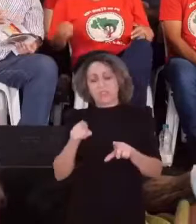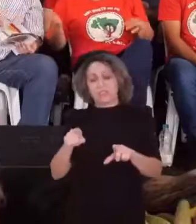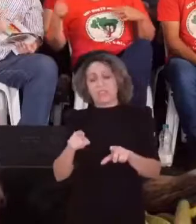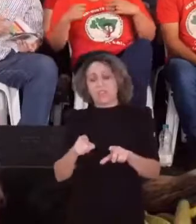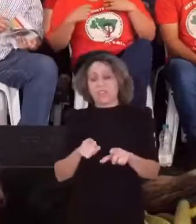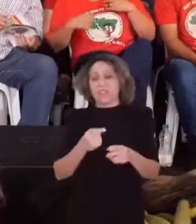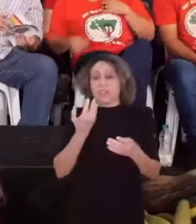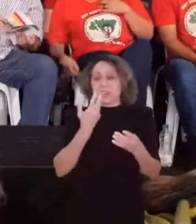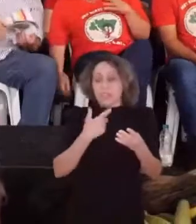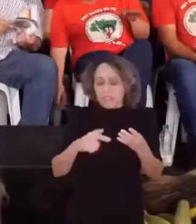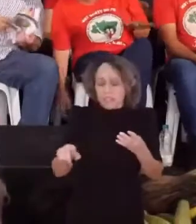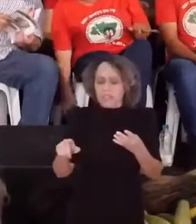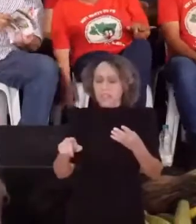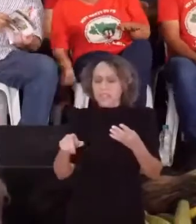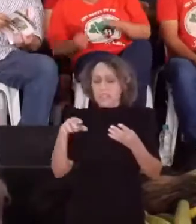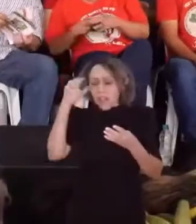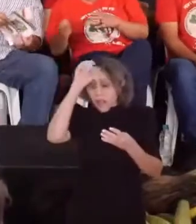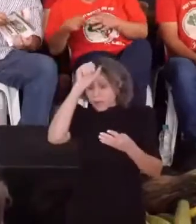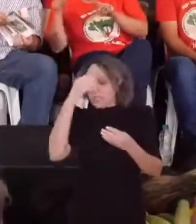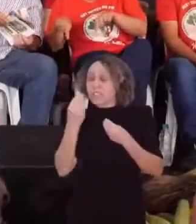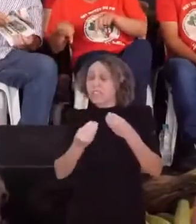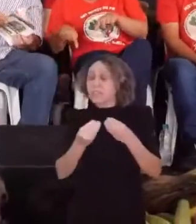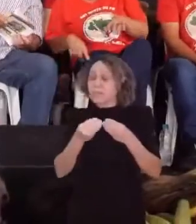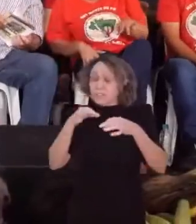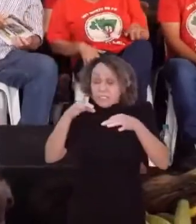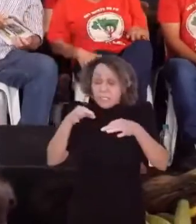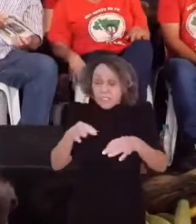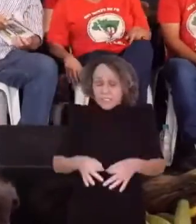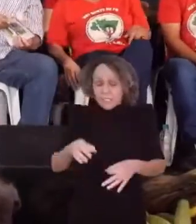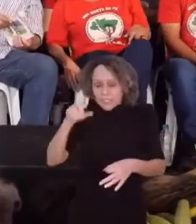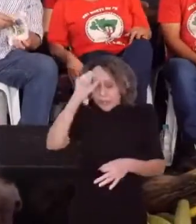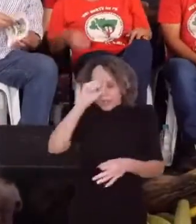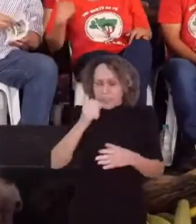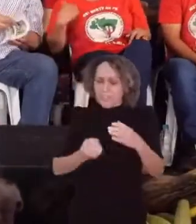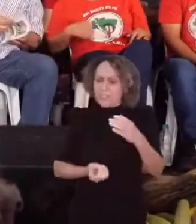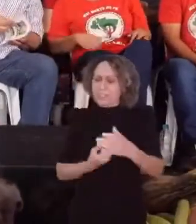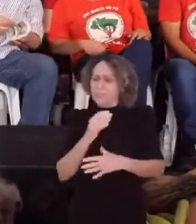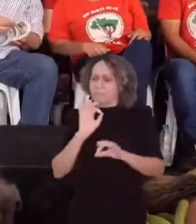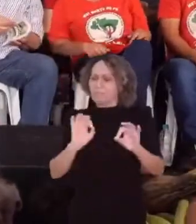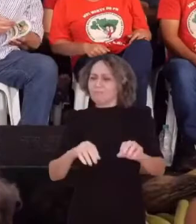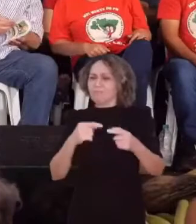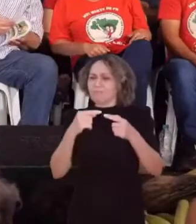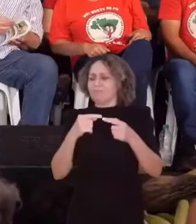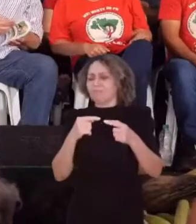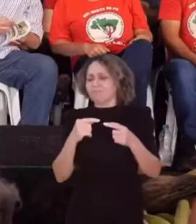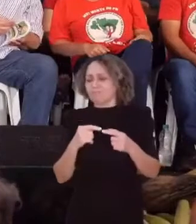a construir. Pai, mãe da Nájila e do Rayan, vem buscar eles aqui no canto do palco.